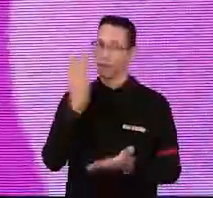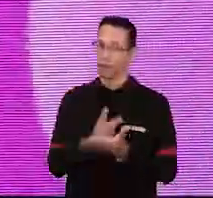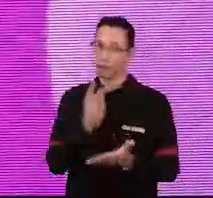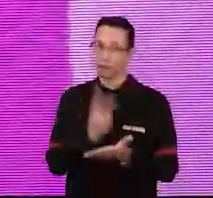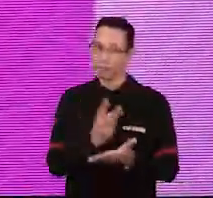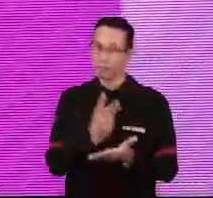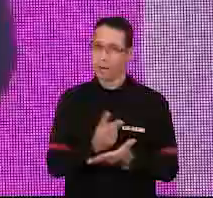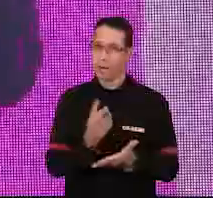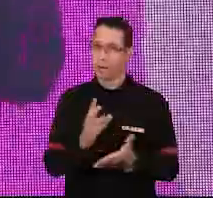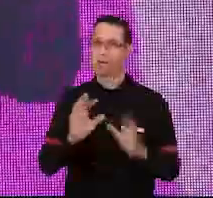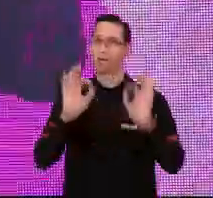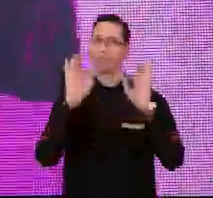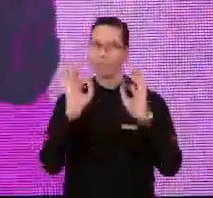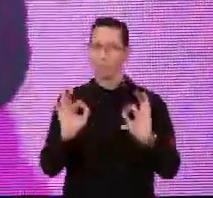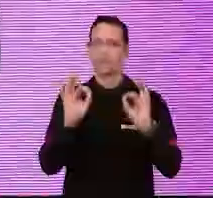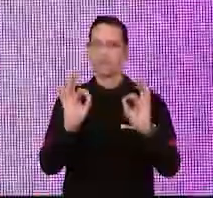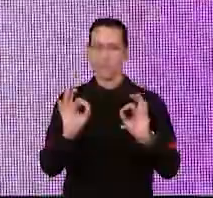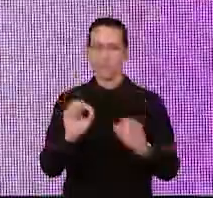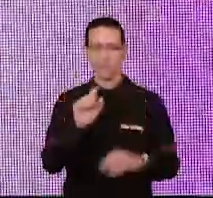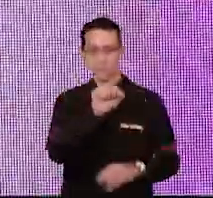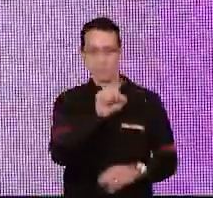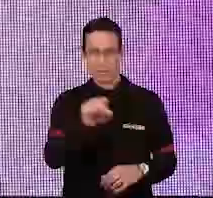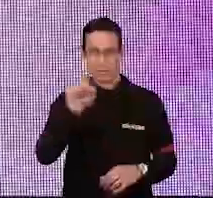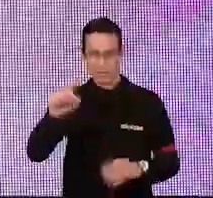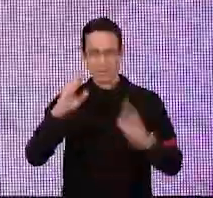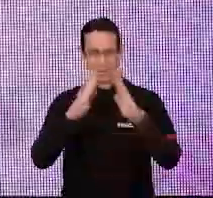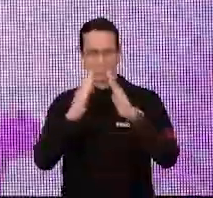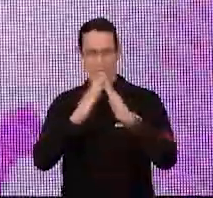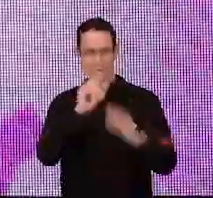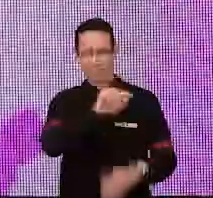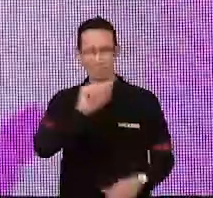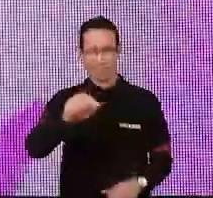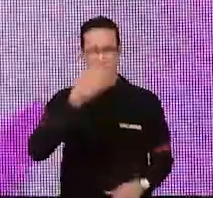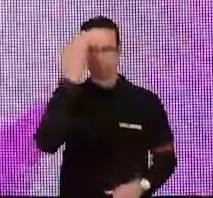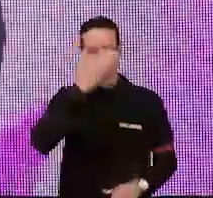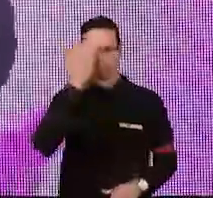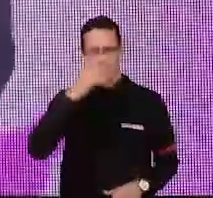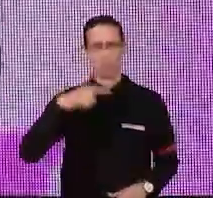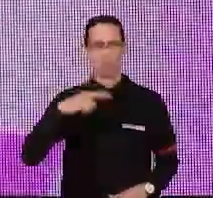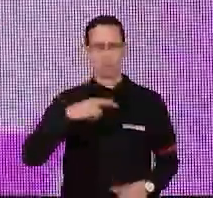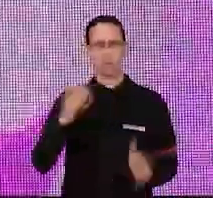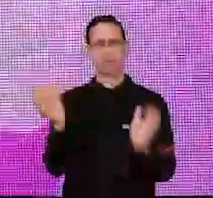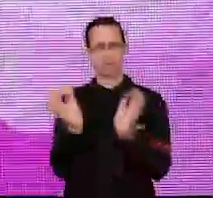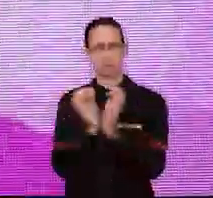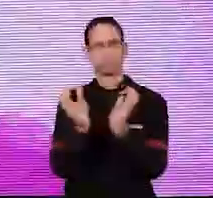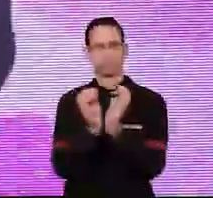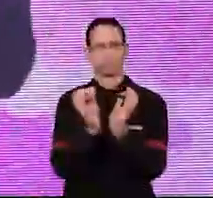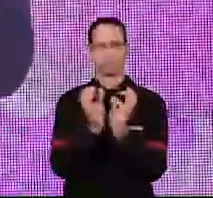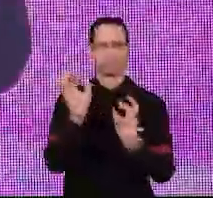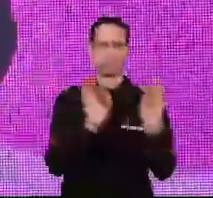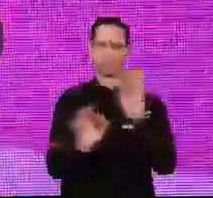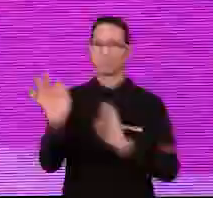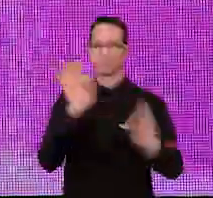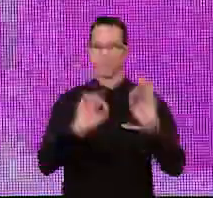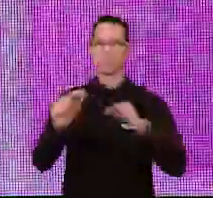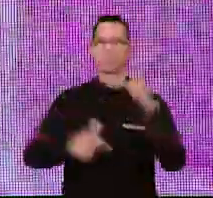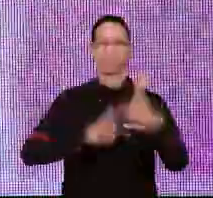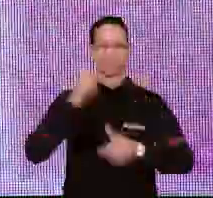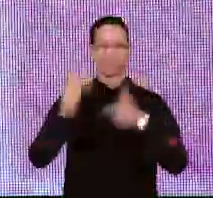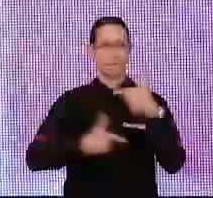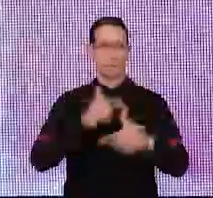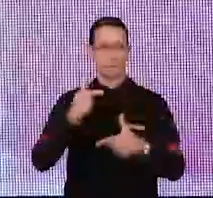direto, eu tenho certeza que vocês em casa, né? Vocês não estão vendo aqui, mas tem uma equipe enorme atrás da gente aqui